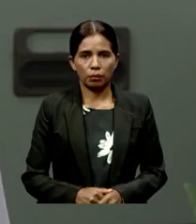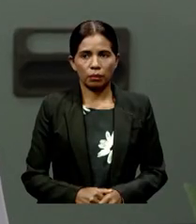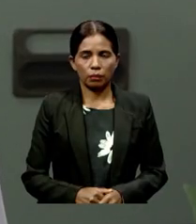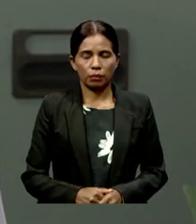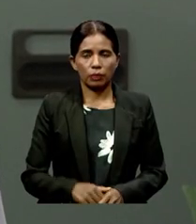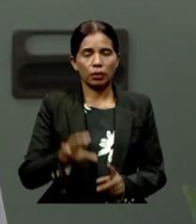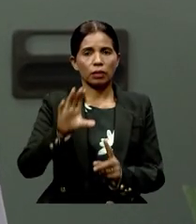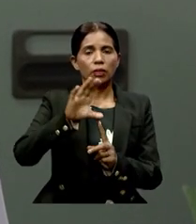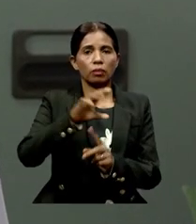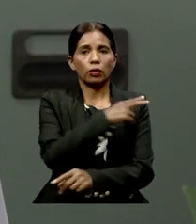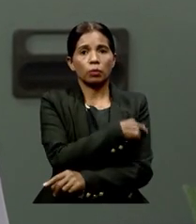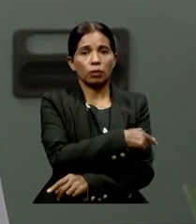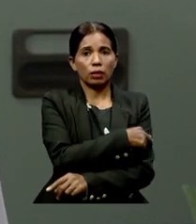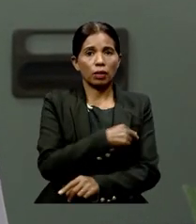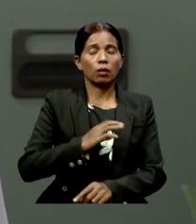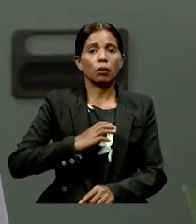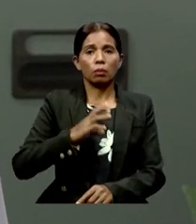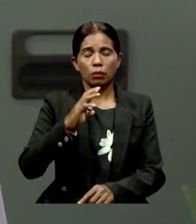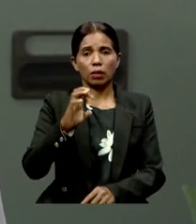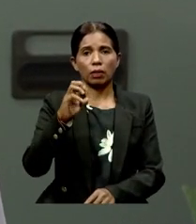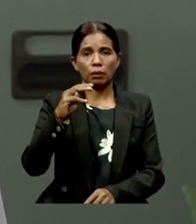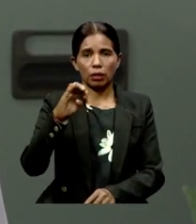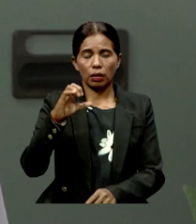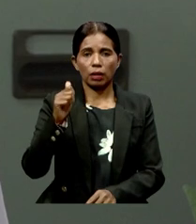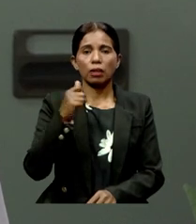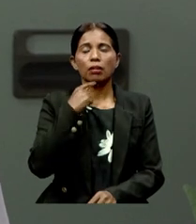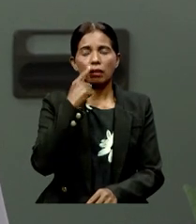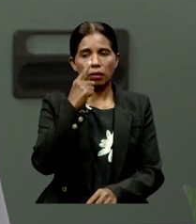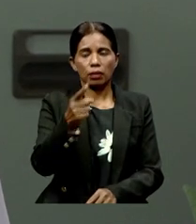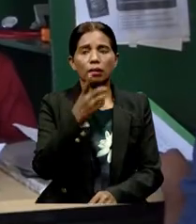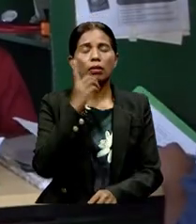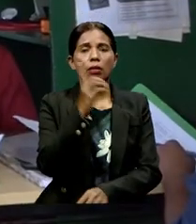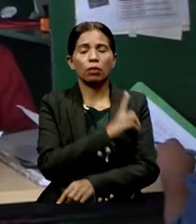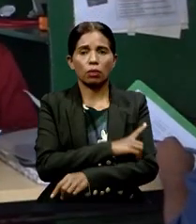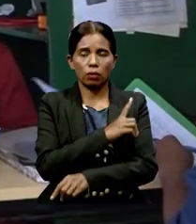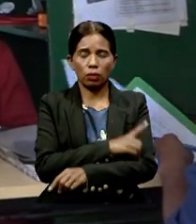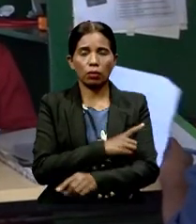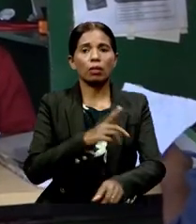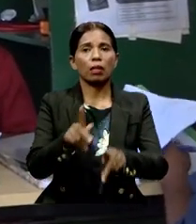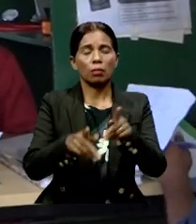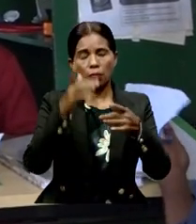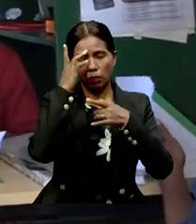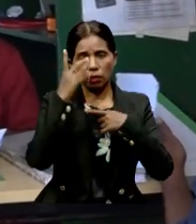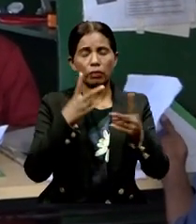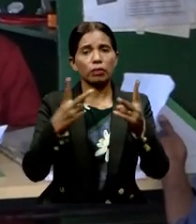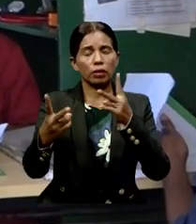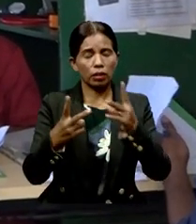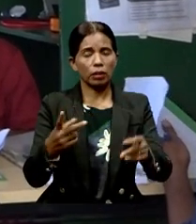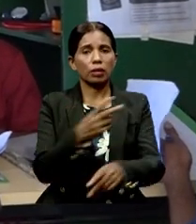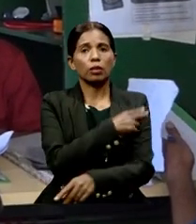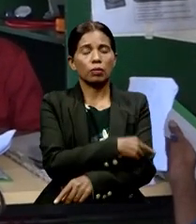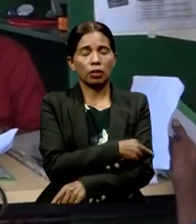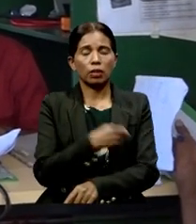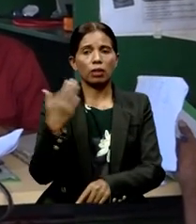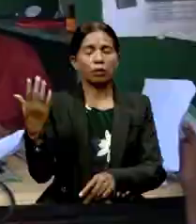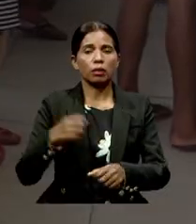Sefe Centro Saúde Comoro Emília Ayati de Souza declara cada lorong paciente nebe visita Centro Saúde refere o de halo